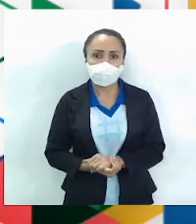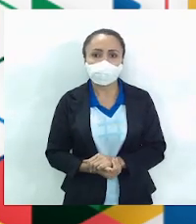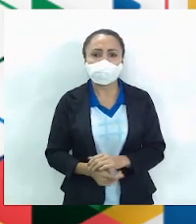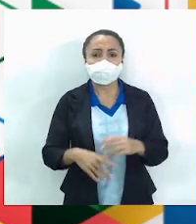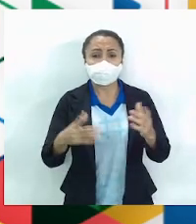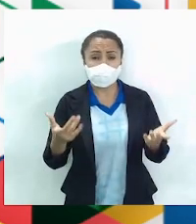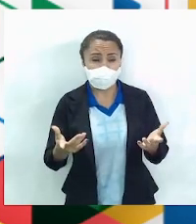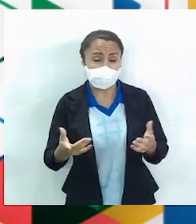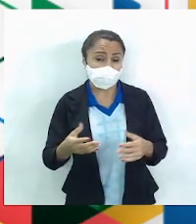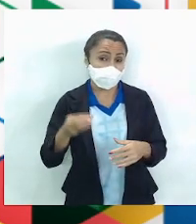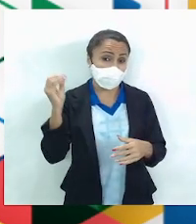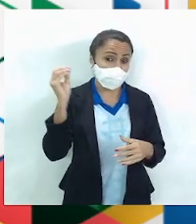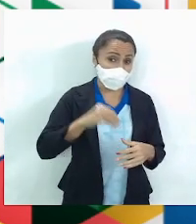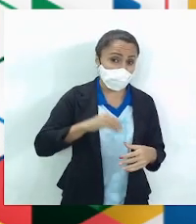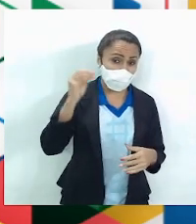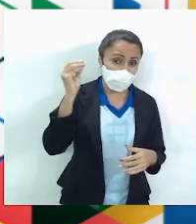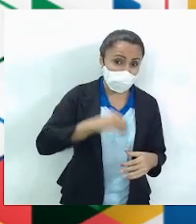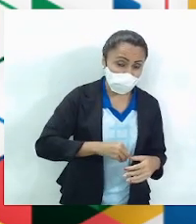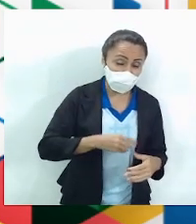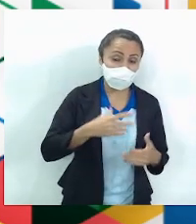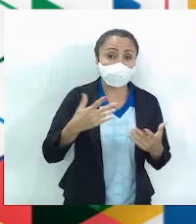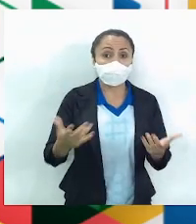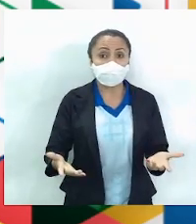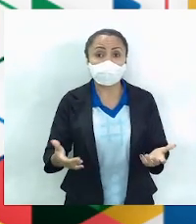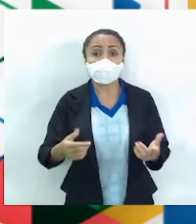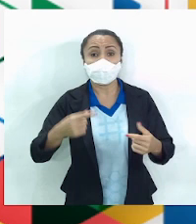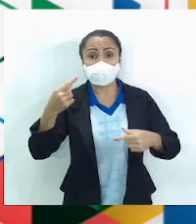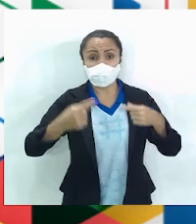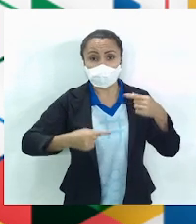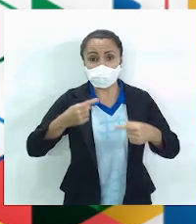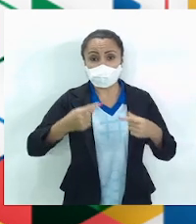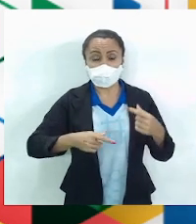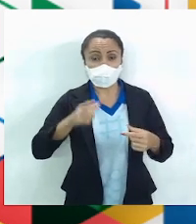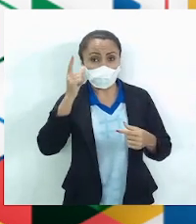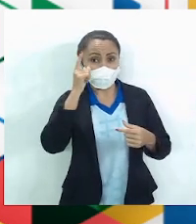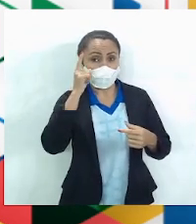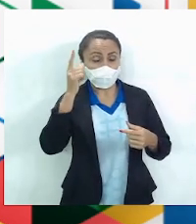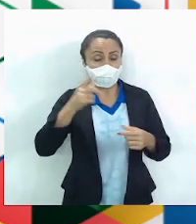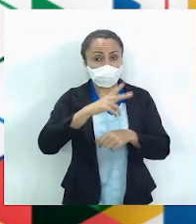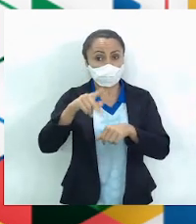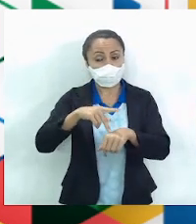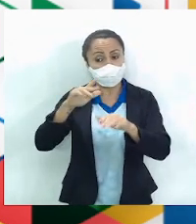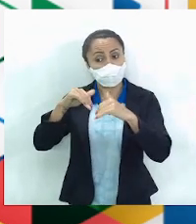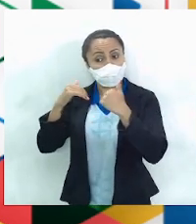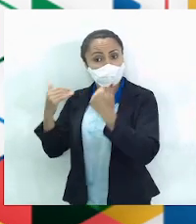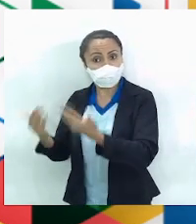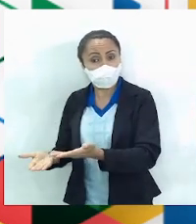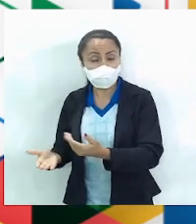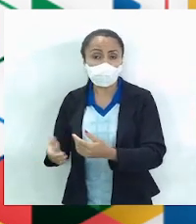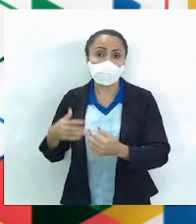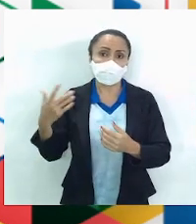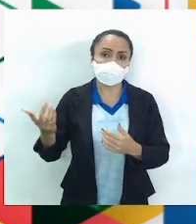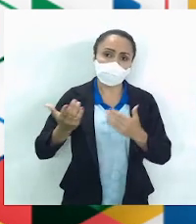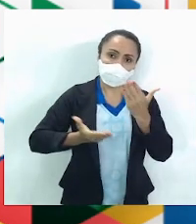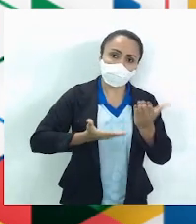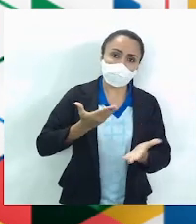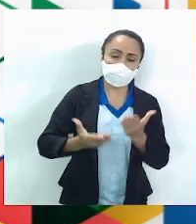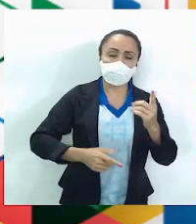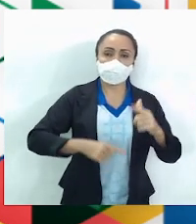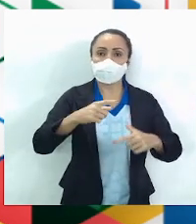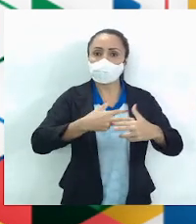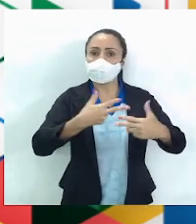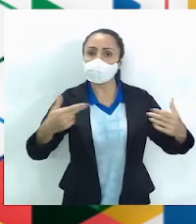amaldiçoados, né? Pela questão geopolítica, por interesses externos, em serem fornecedores de produtos